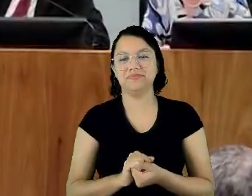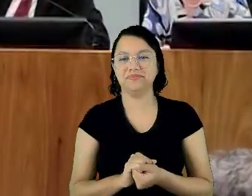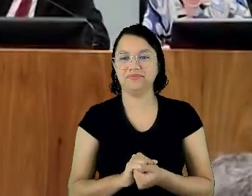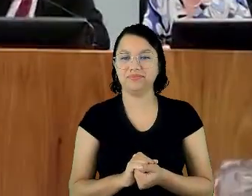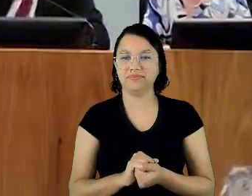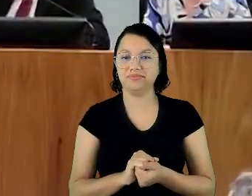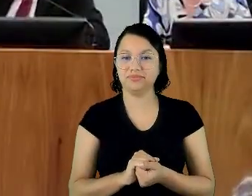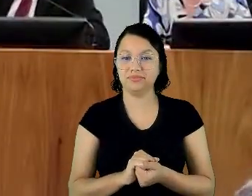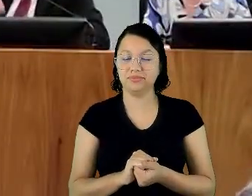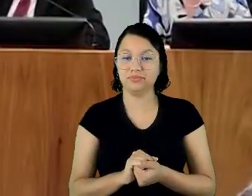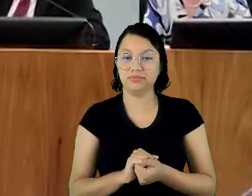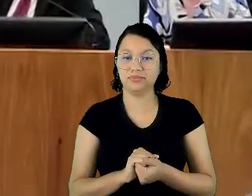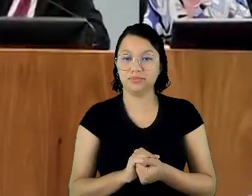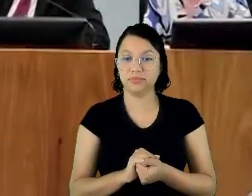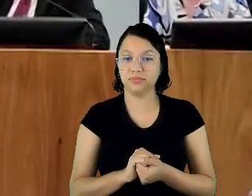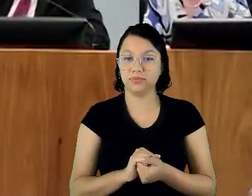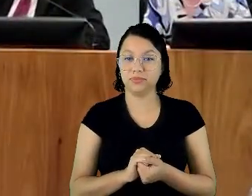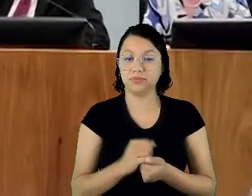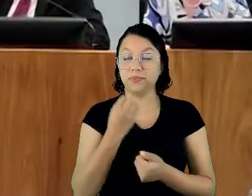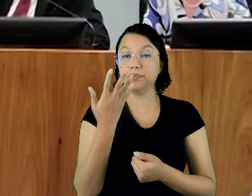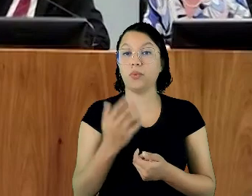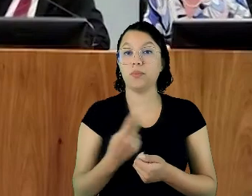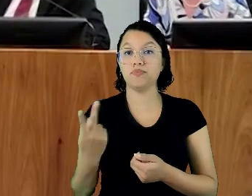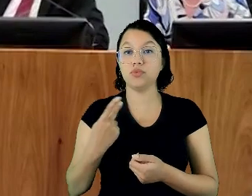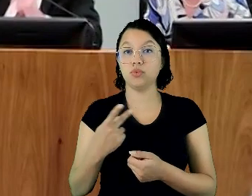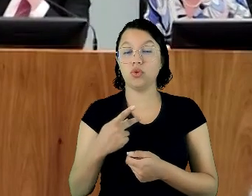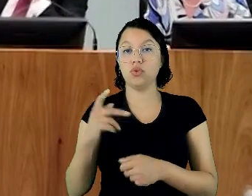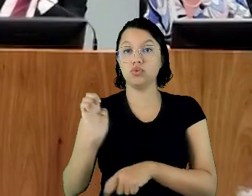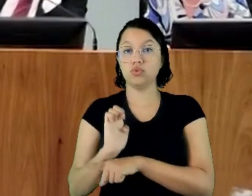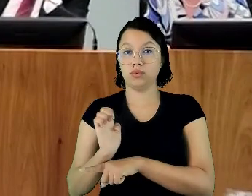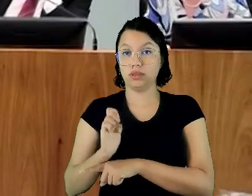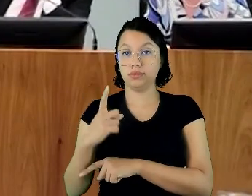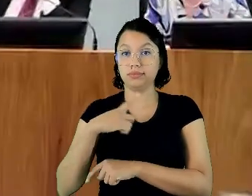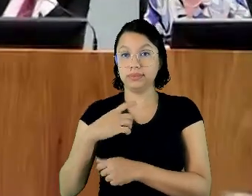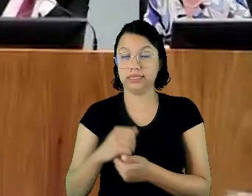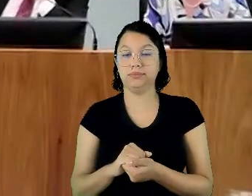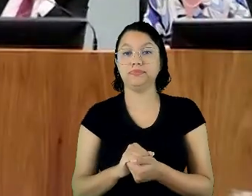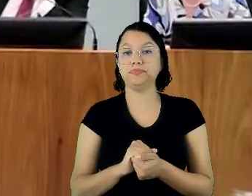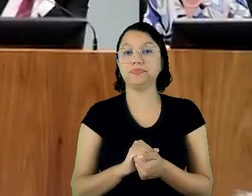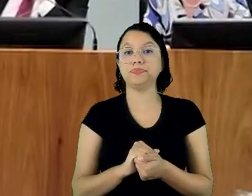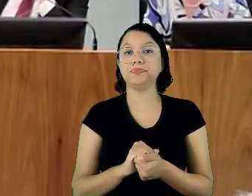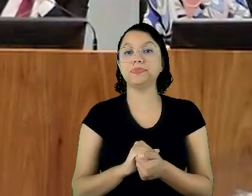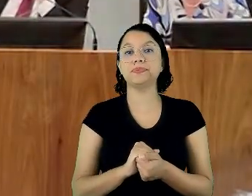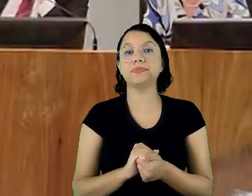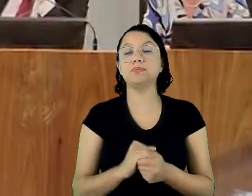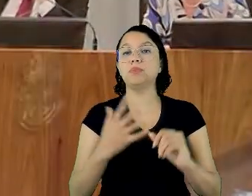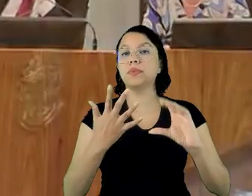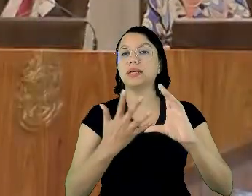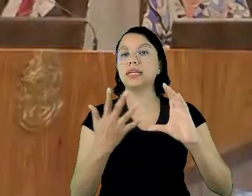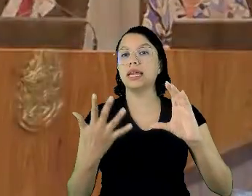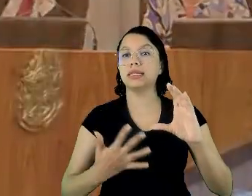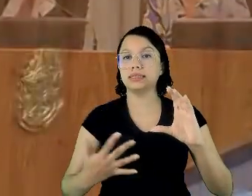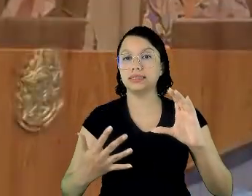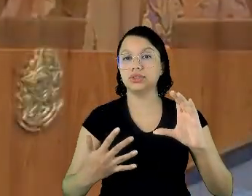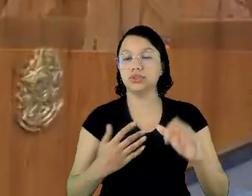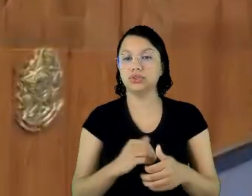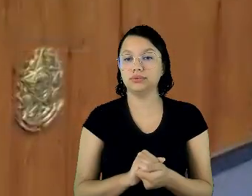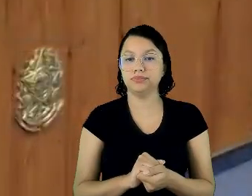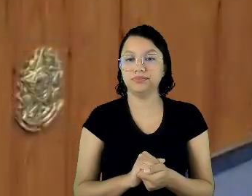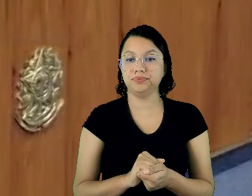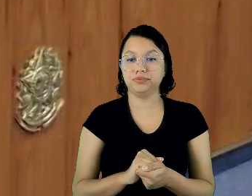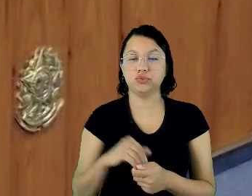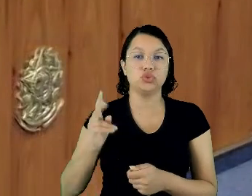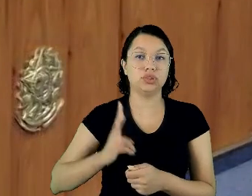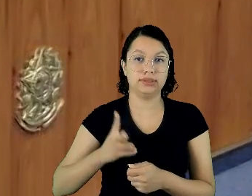Bom, o nosso Estado ele tem uma característica de sempre ter um olhar